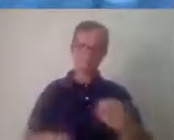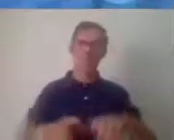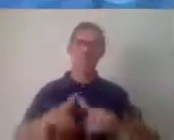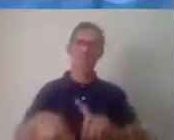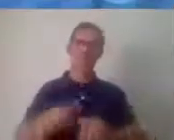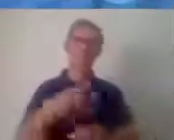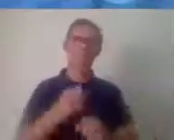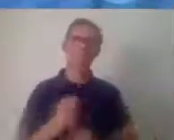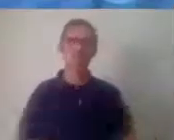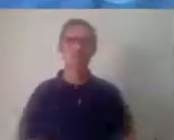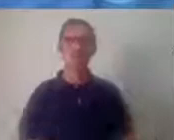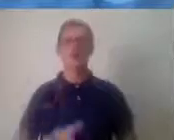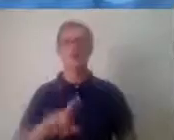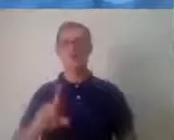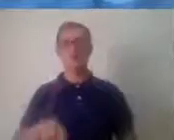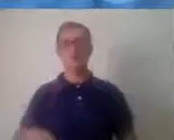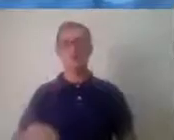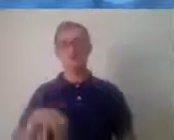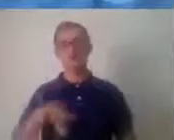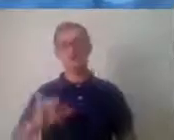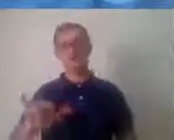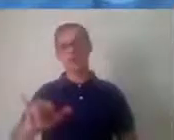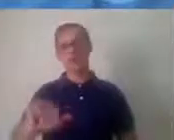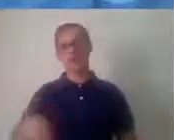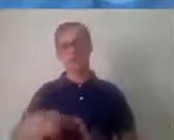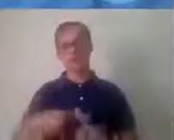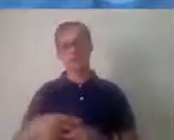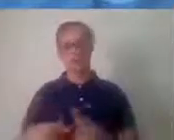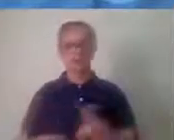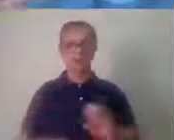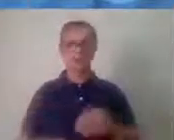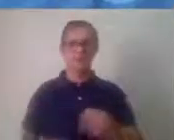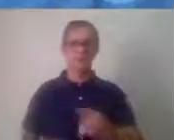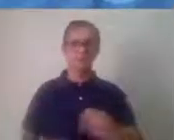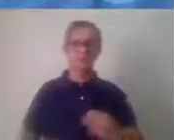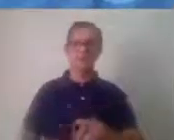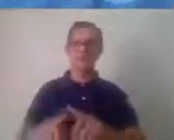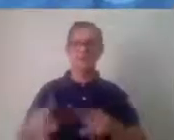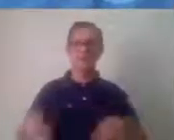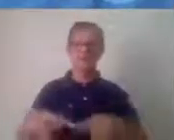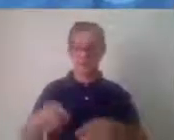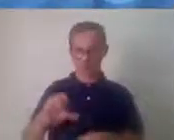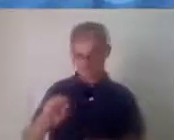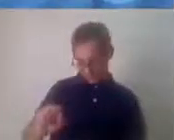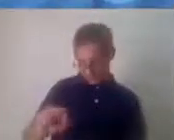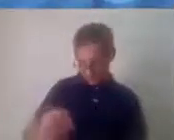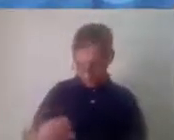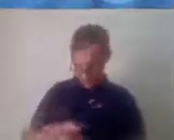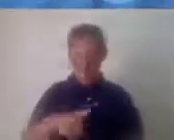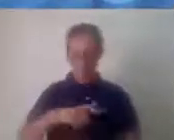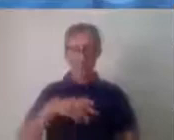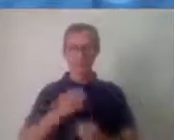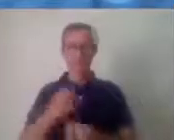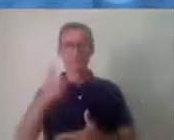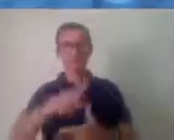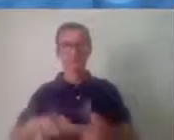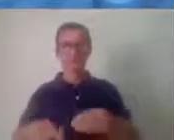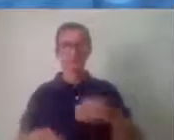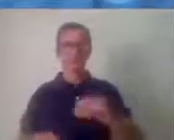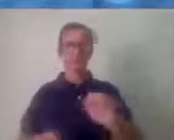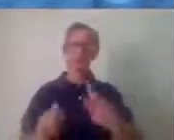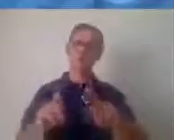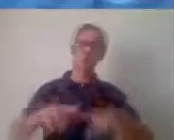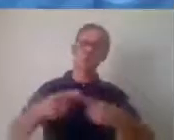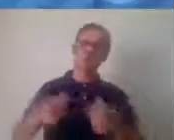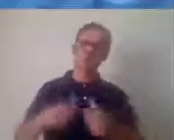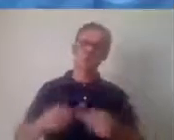Depois calcula integral de y vezes a densidade sobre a região S. Esse resultado você divide pela massa, tá?